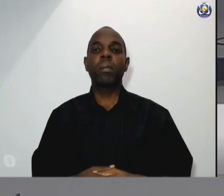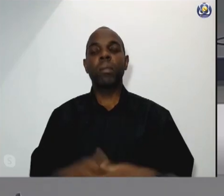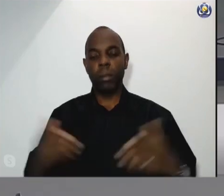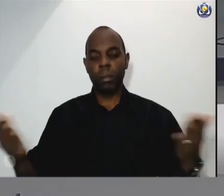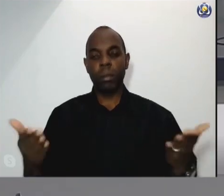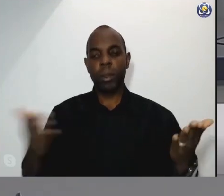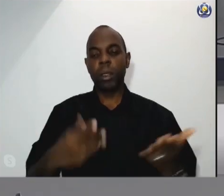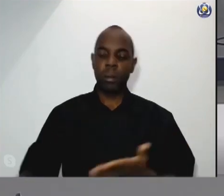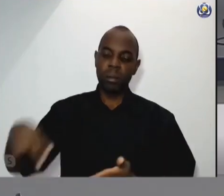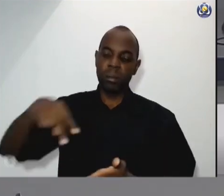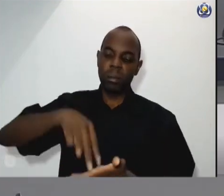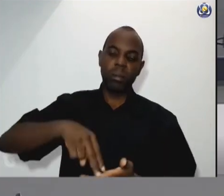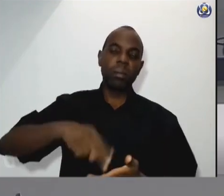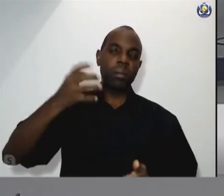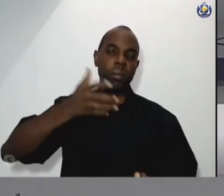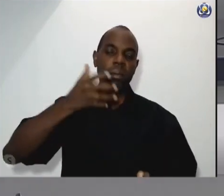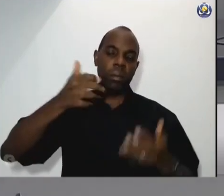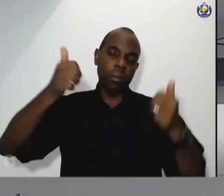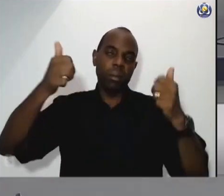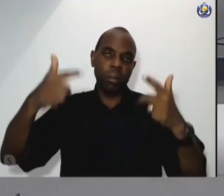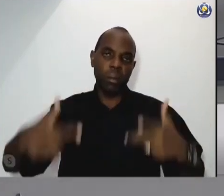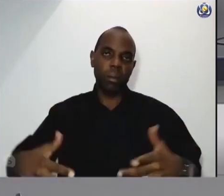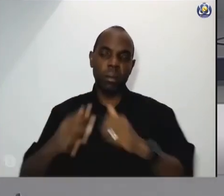o